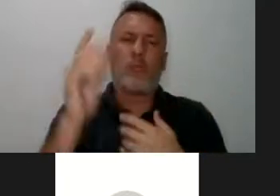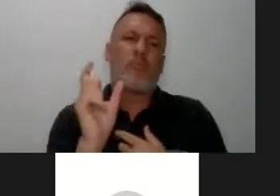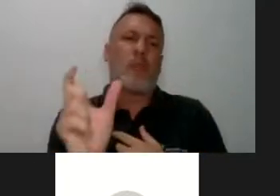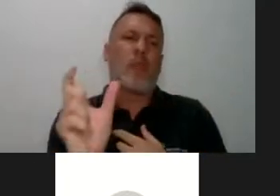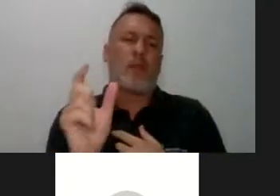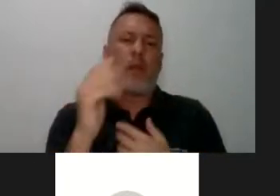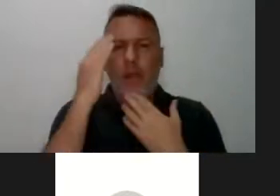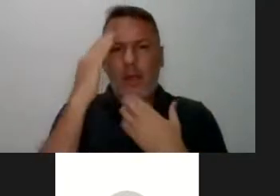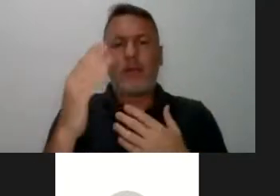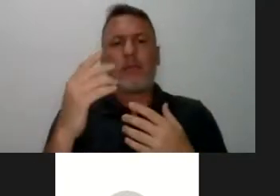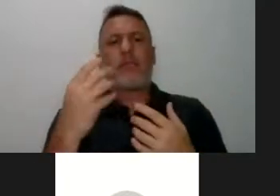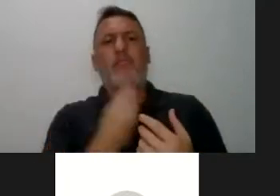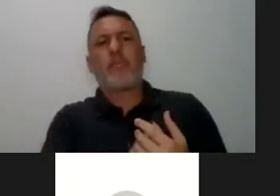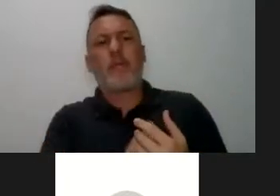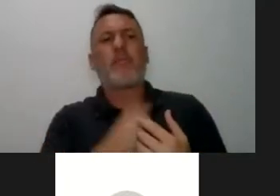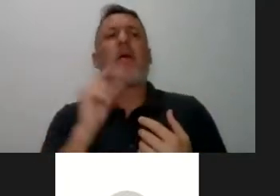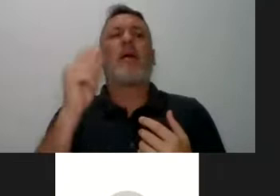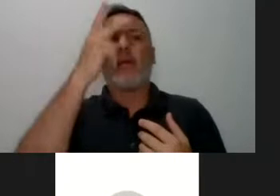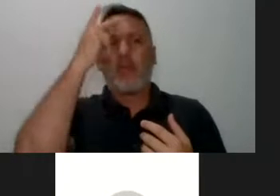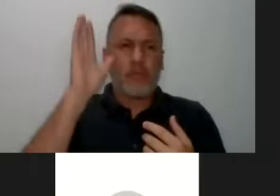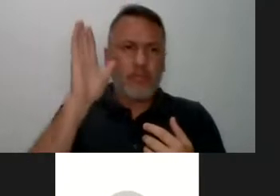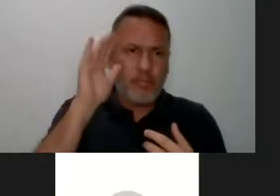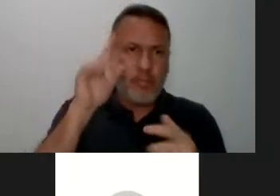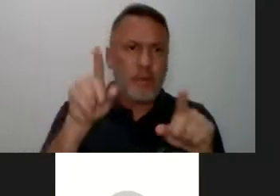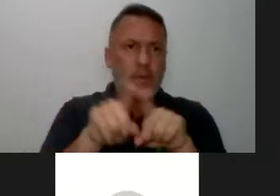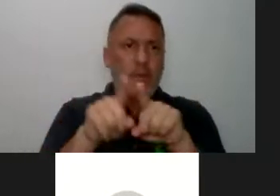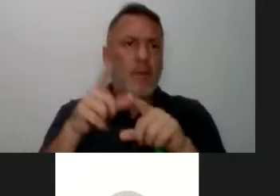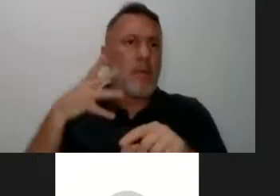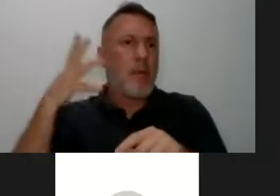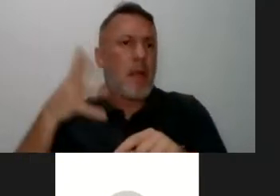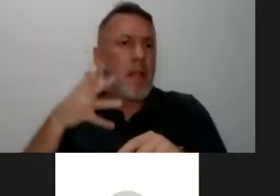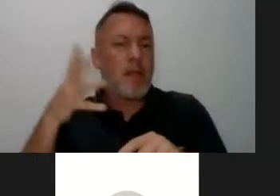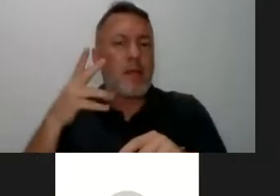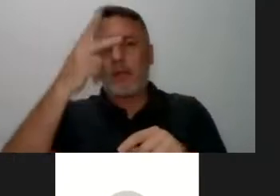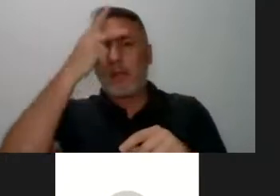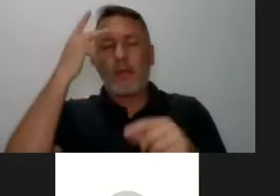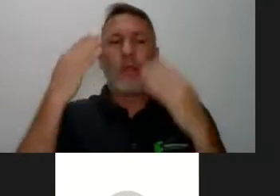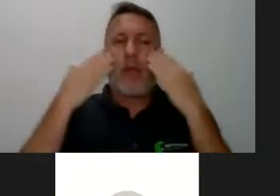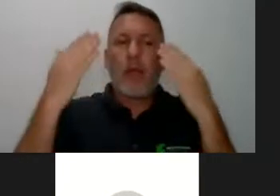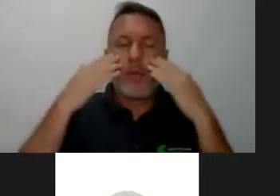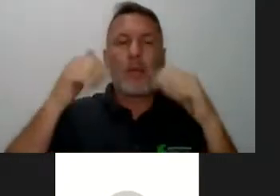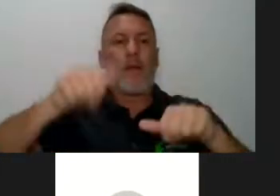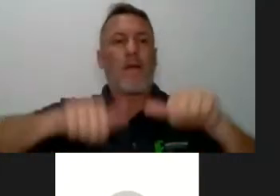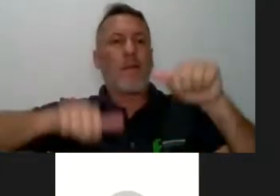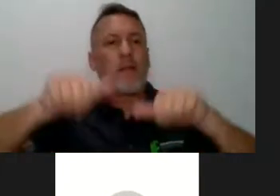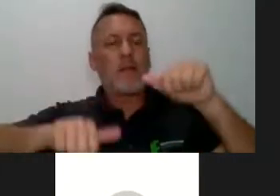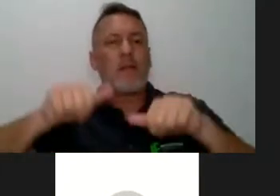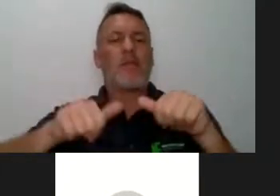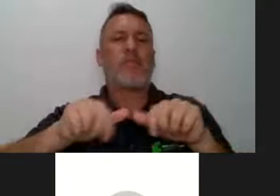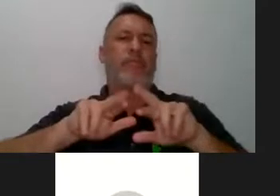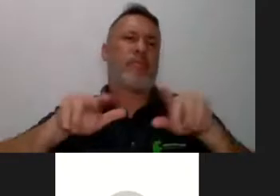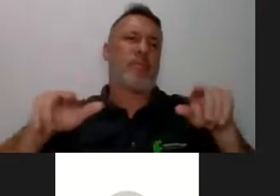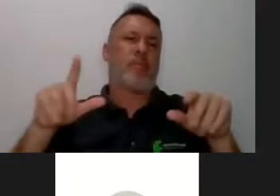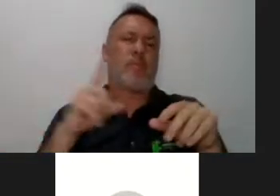primeiramente aos participantes, aos palestrantes, aos apresentadores, aos avaliadores, né, que, enfim,